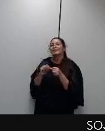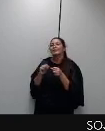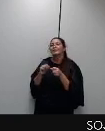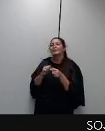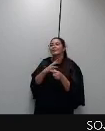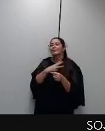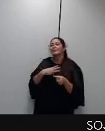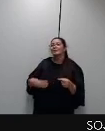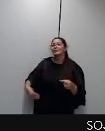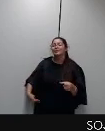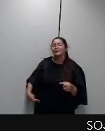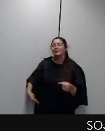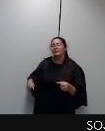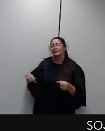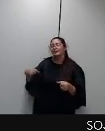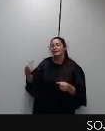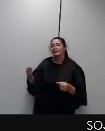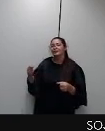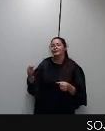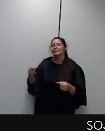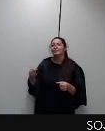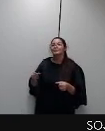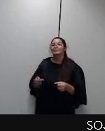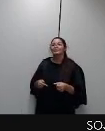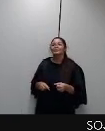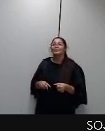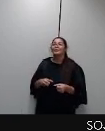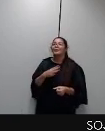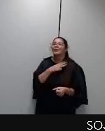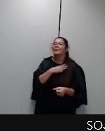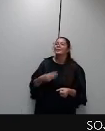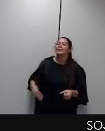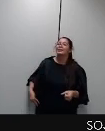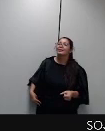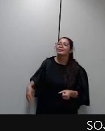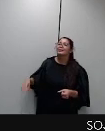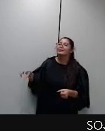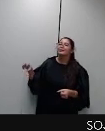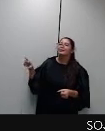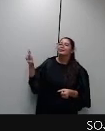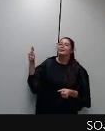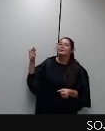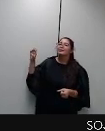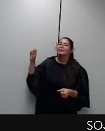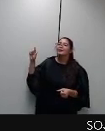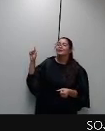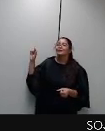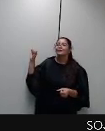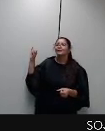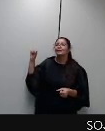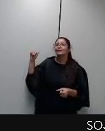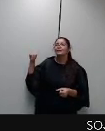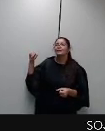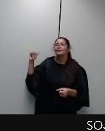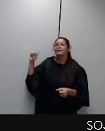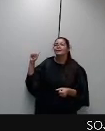você não me deixa Regina Eu também peço licença ao Ministro Napoleão para entender aplicado